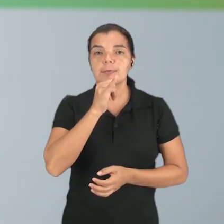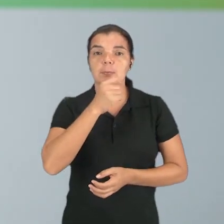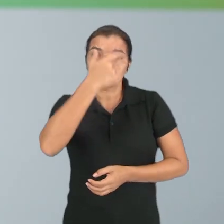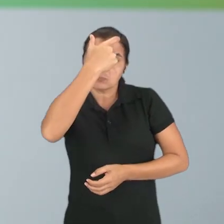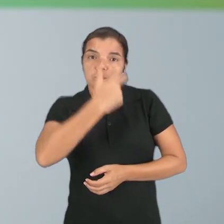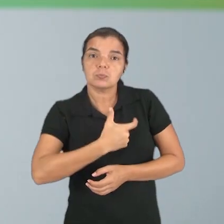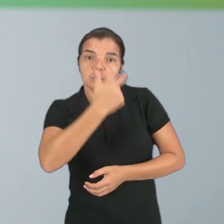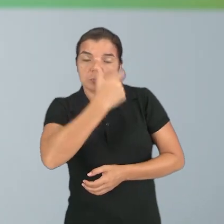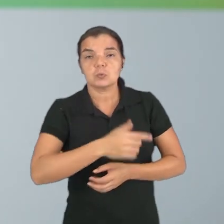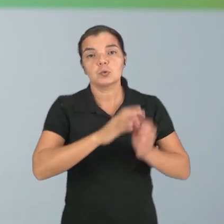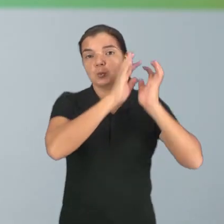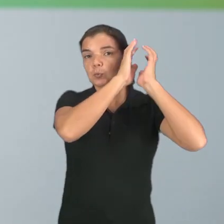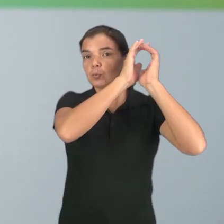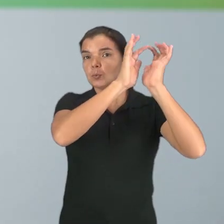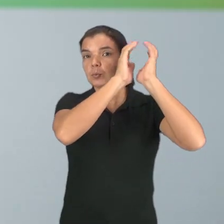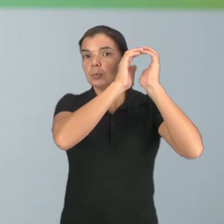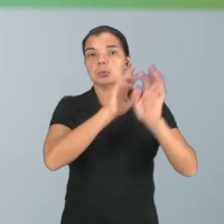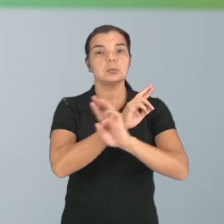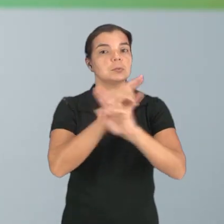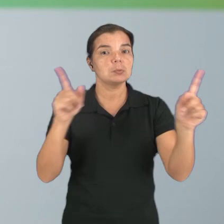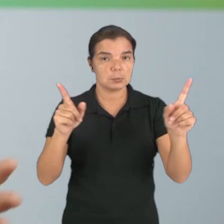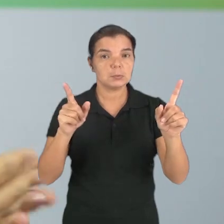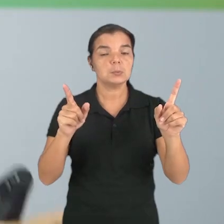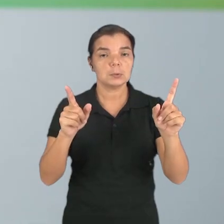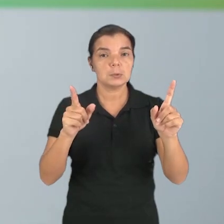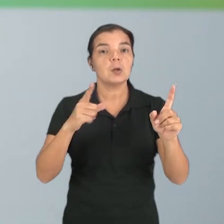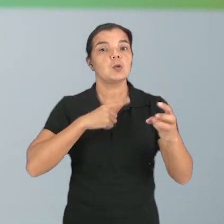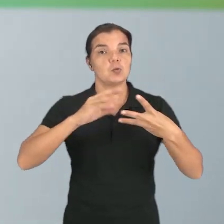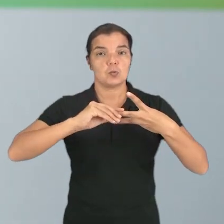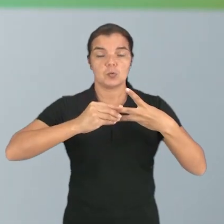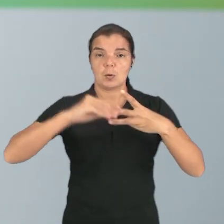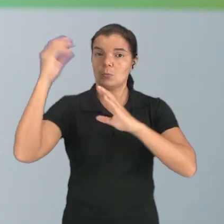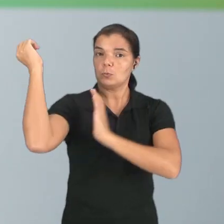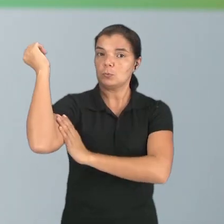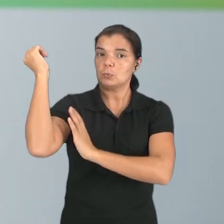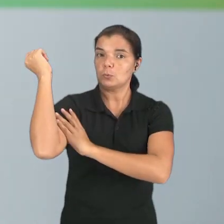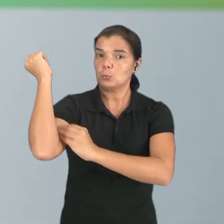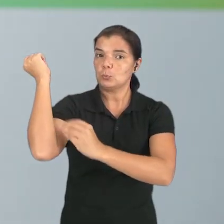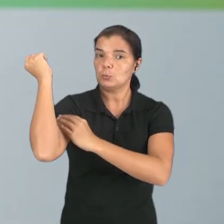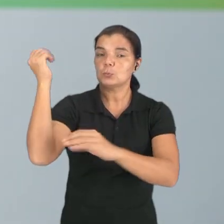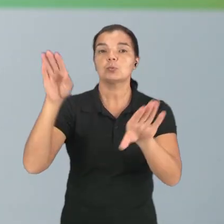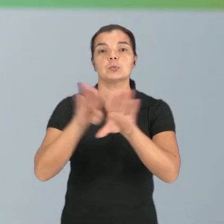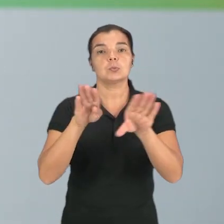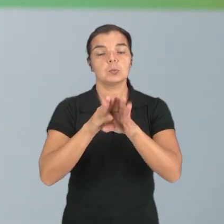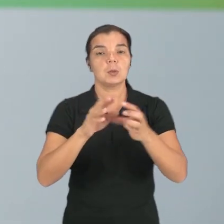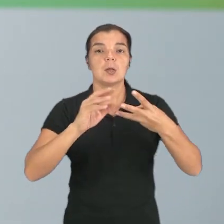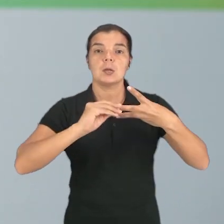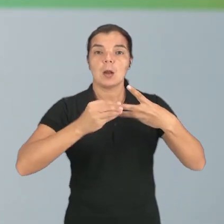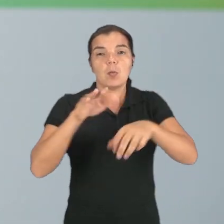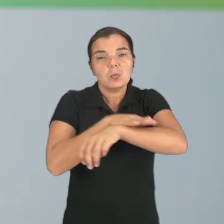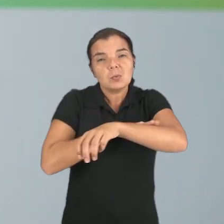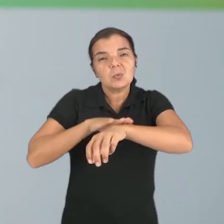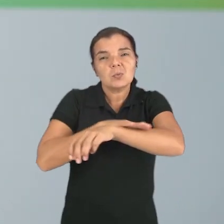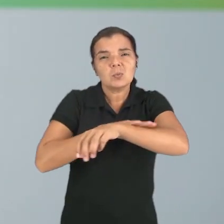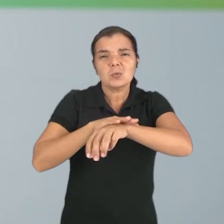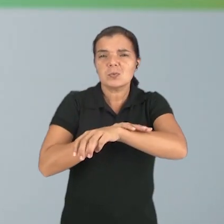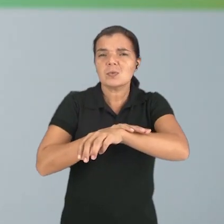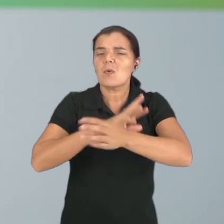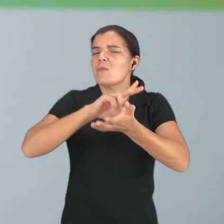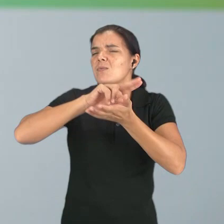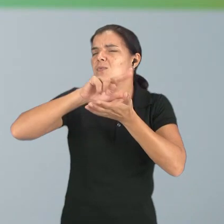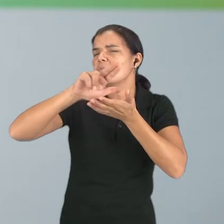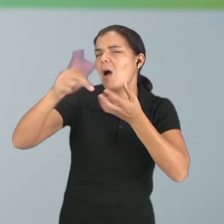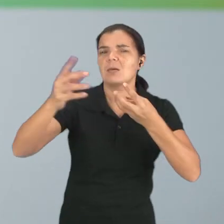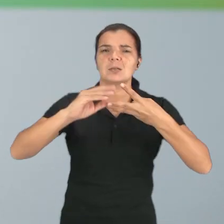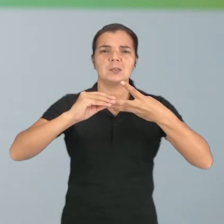as células do cérebro são diferentes das células que a gente tem no músculo, são diferentes das células que a gente tem na pele. A gente tem um monte de